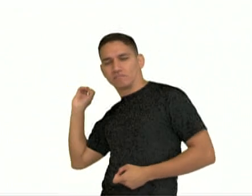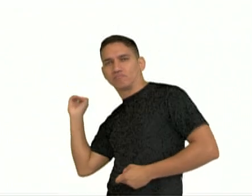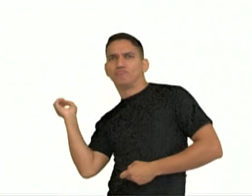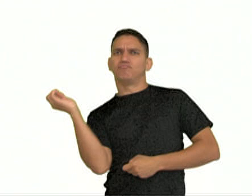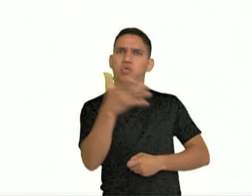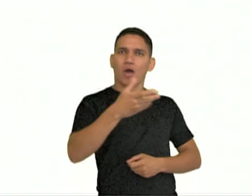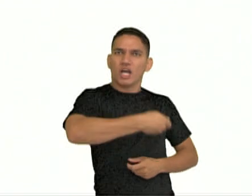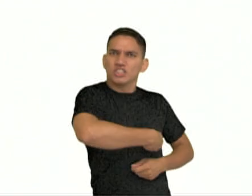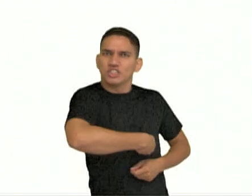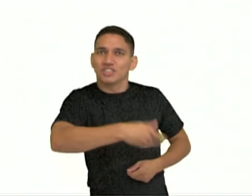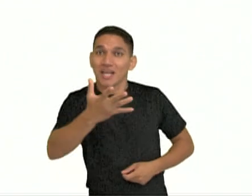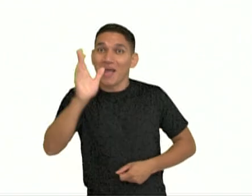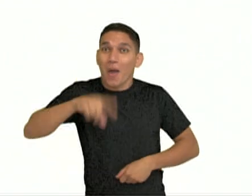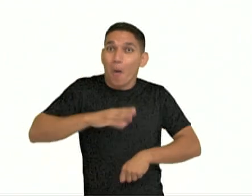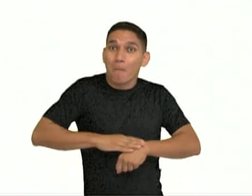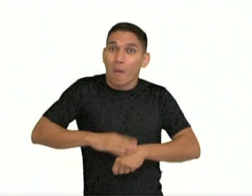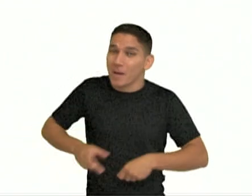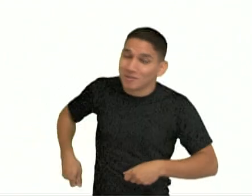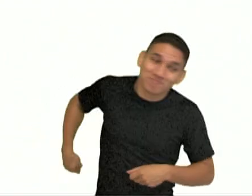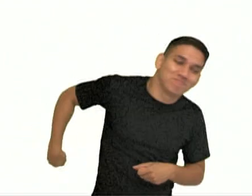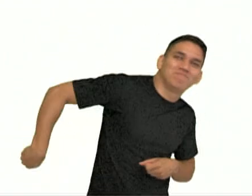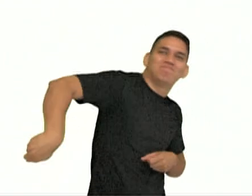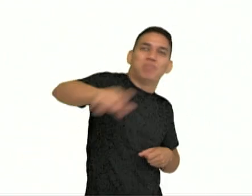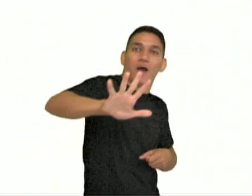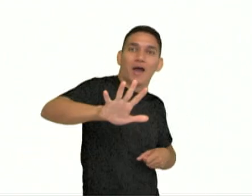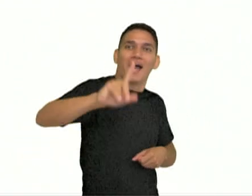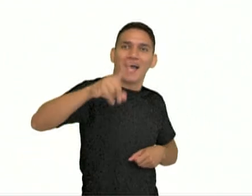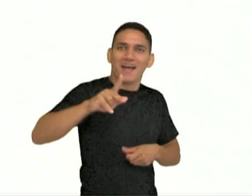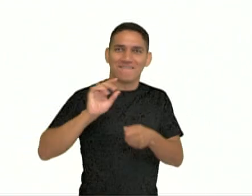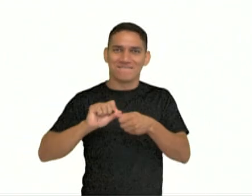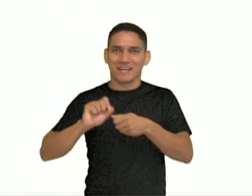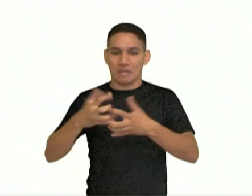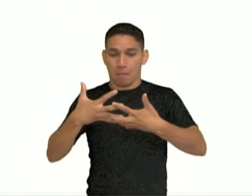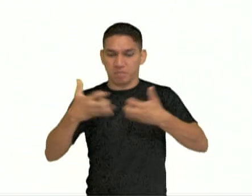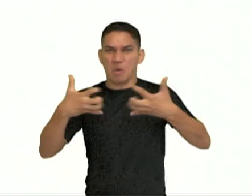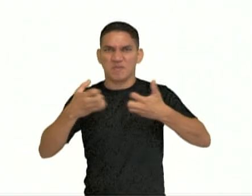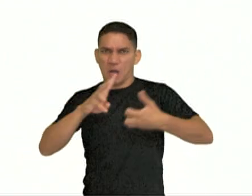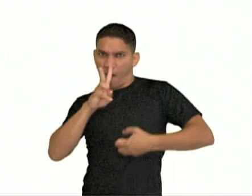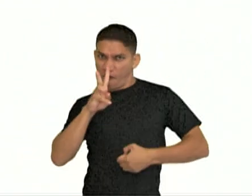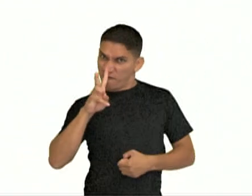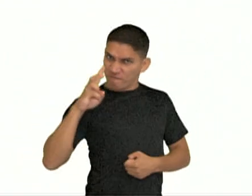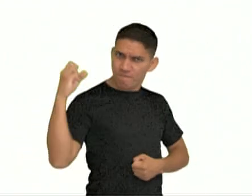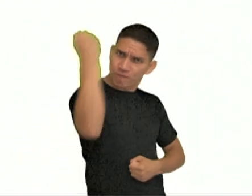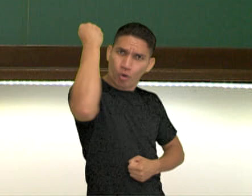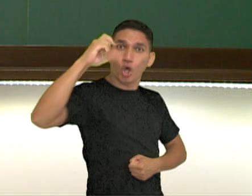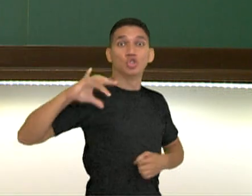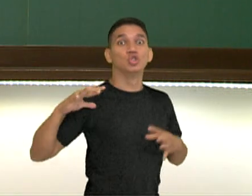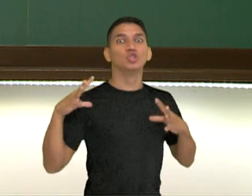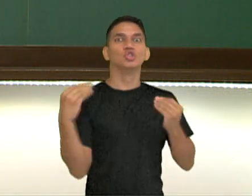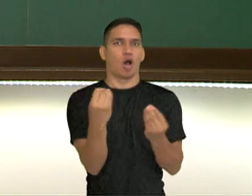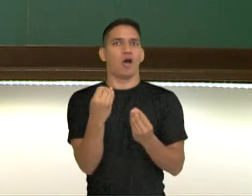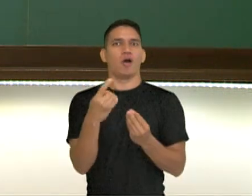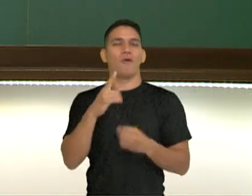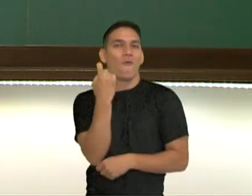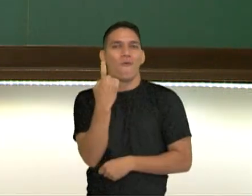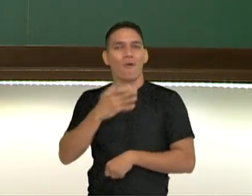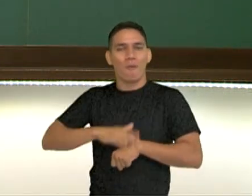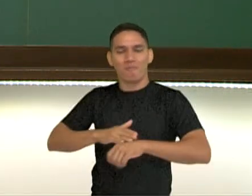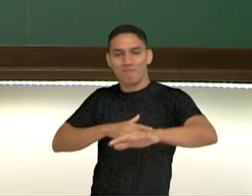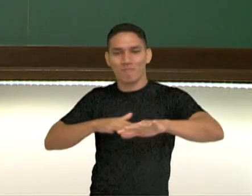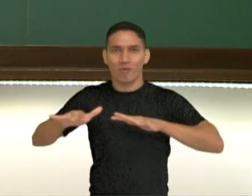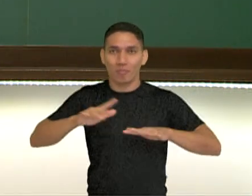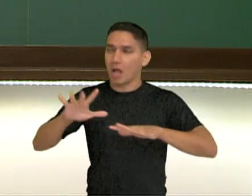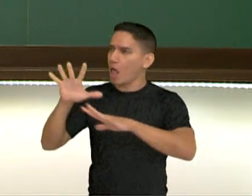Ele, bem naquele momento que ele vai fazer aquela explosão muscular, para usar toda a sua força em um único movimento,